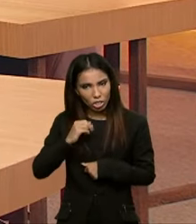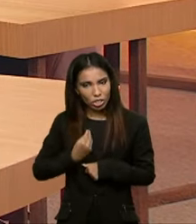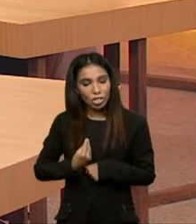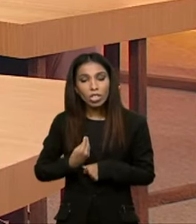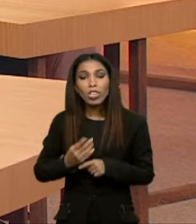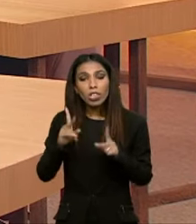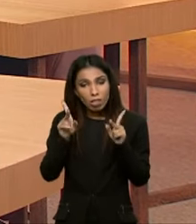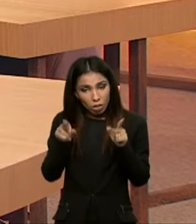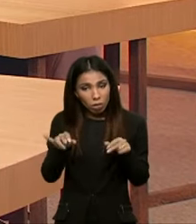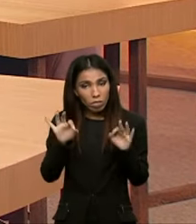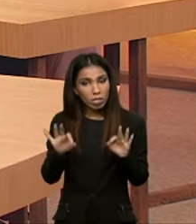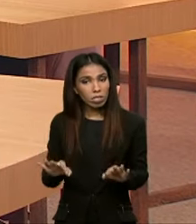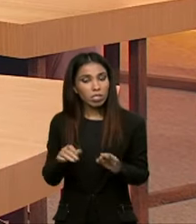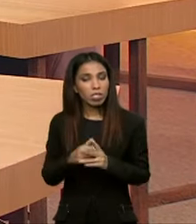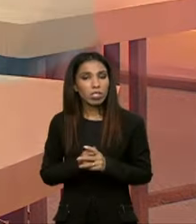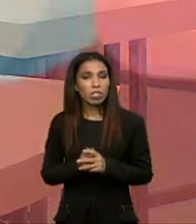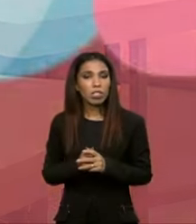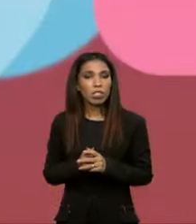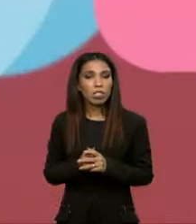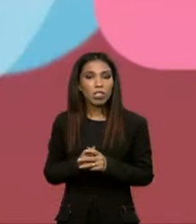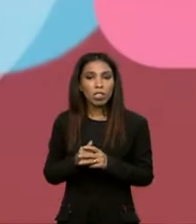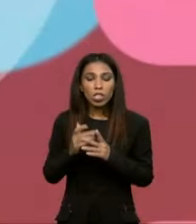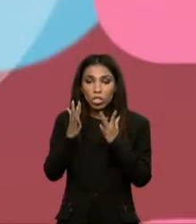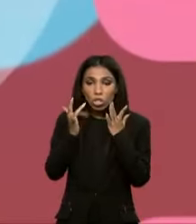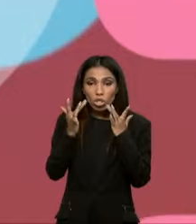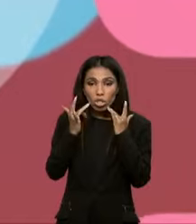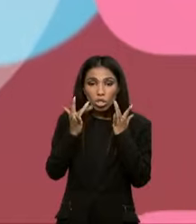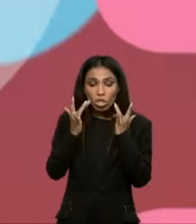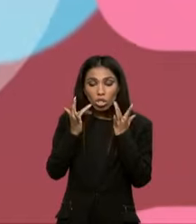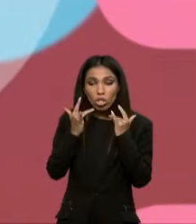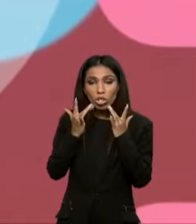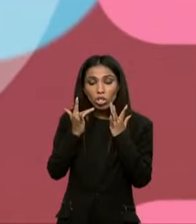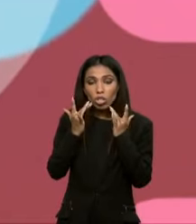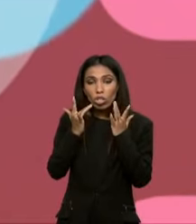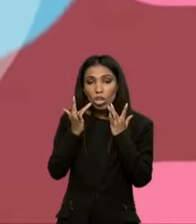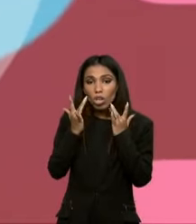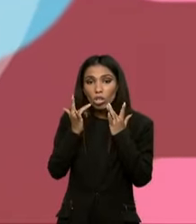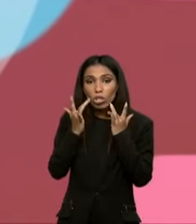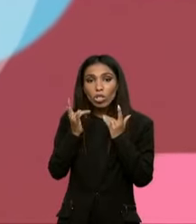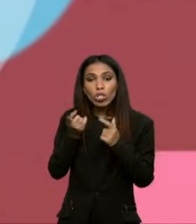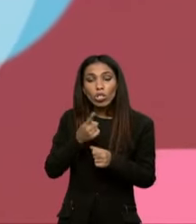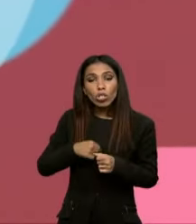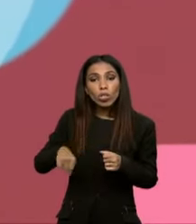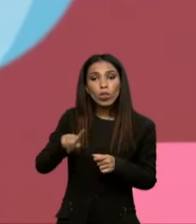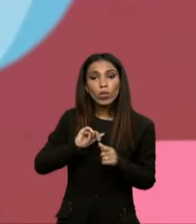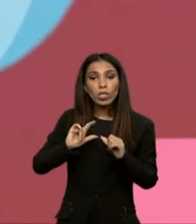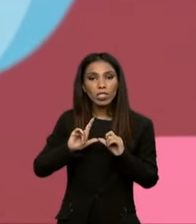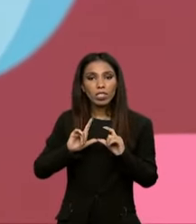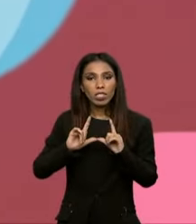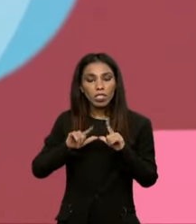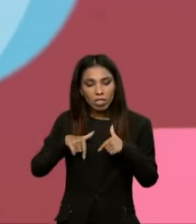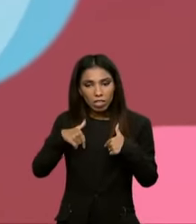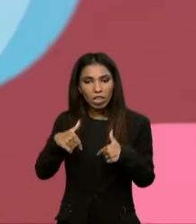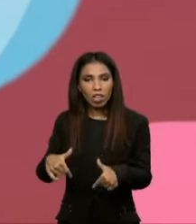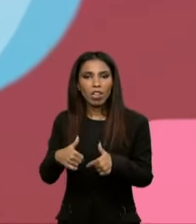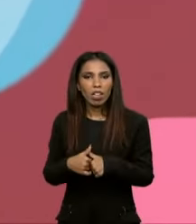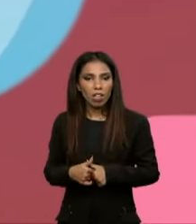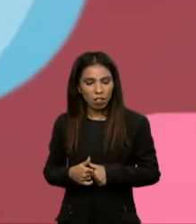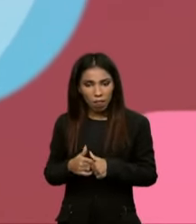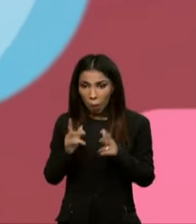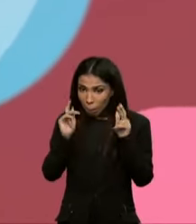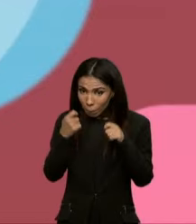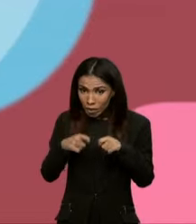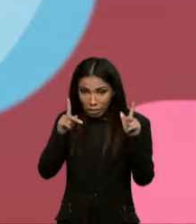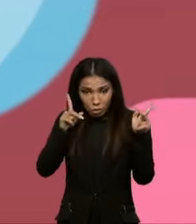Exato. Eu estou vivendo uma rede de teatro que a gente tem que portar esse modelo de execução aqui para o Brasil. A gente precisa fazer teatro dessa